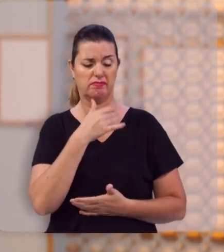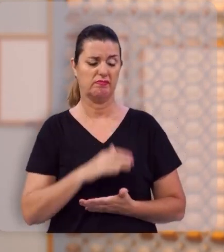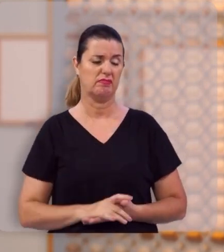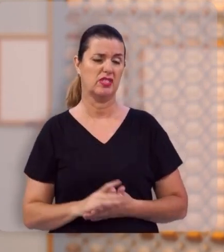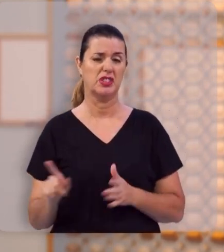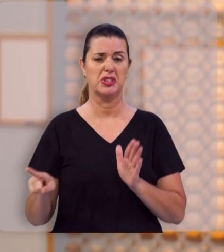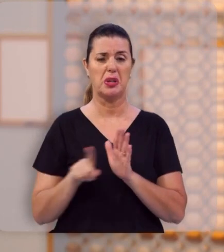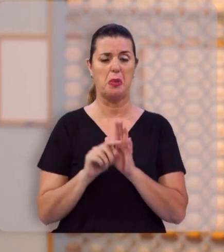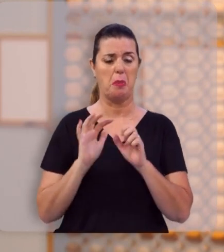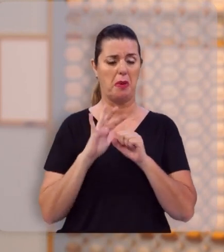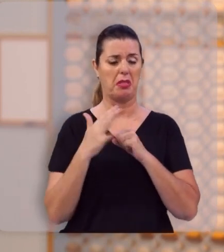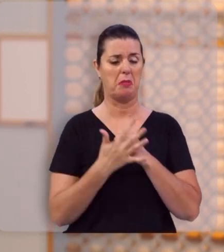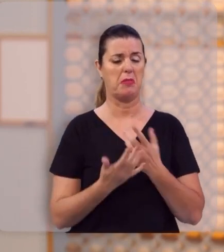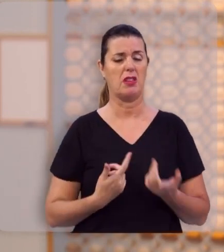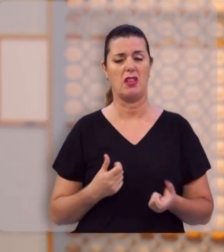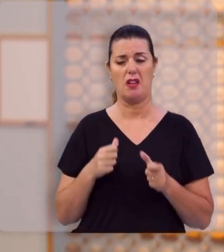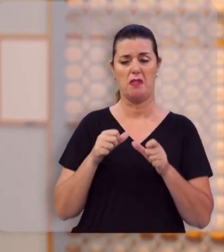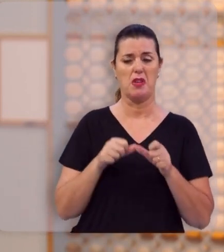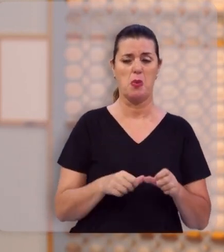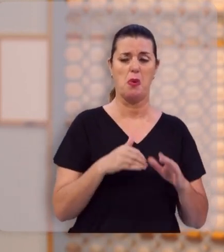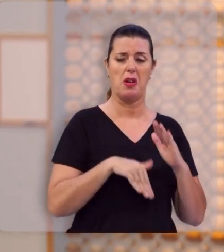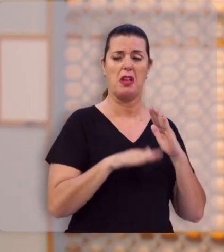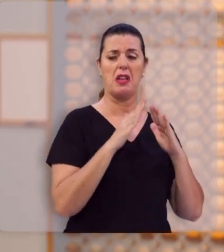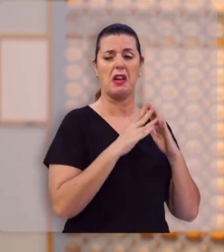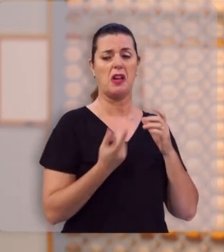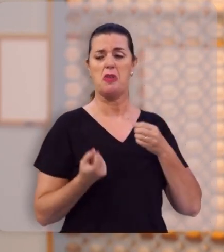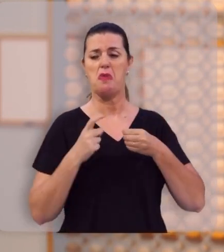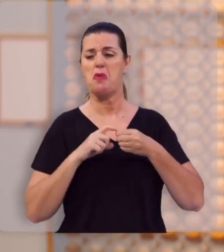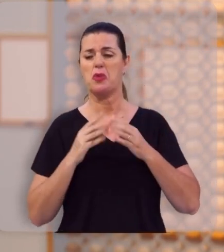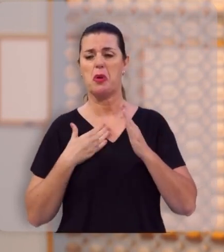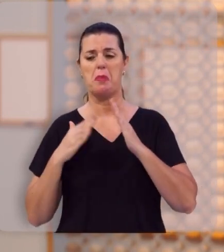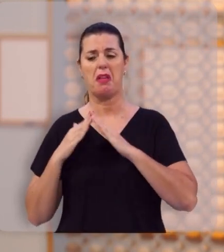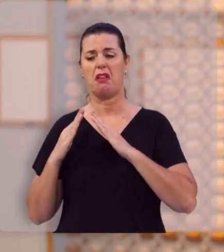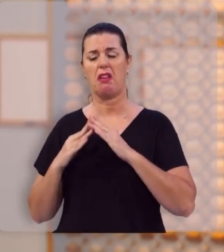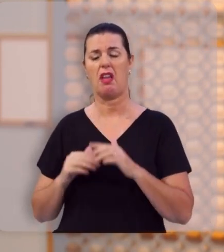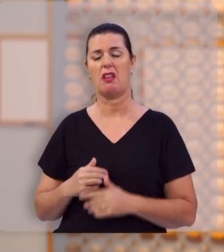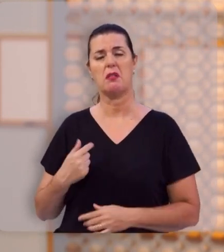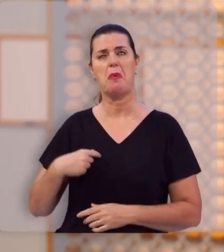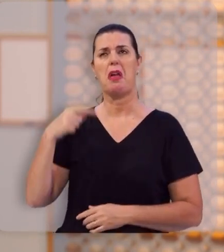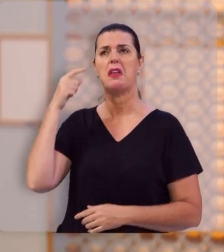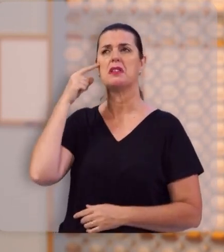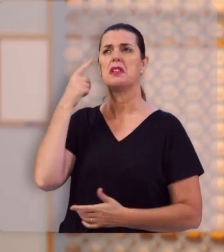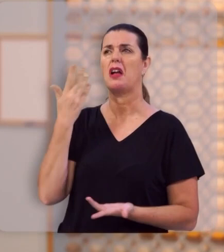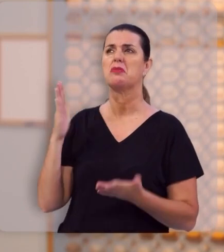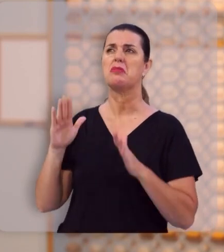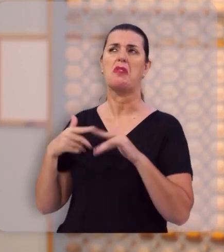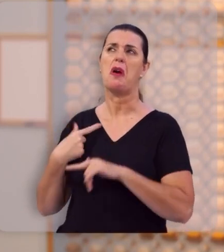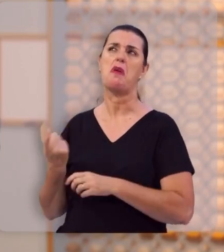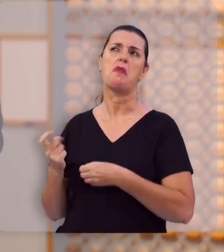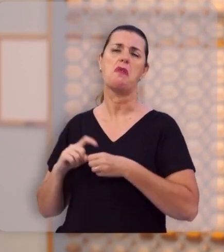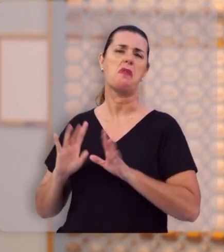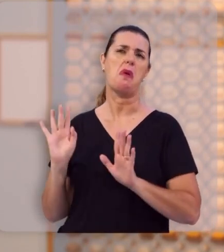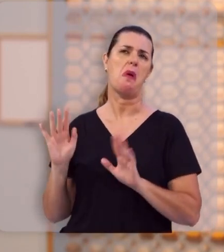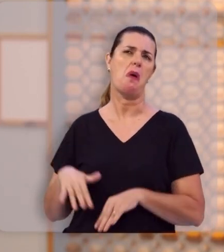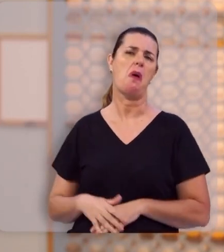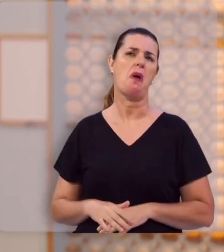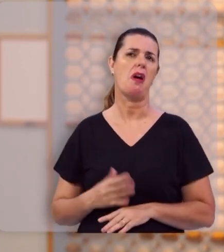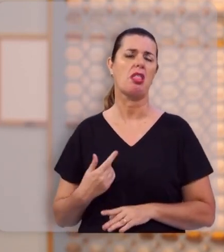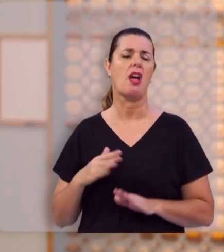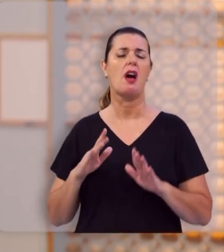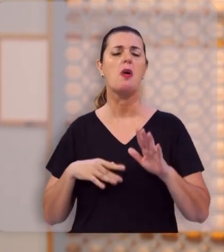a pandemia chegou, você nem saiu de casa ainda, não voltou para a igreja, está achando que nem voltará mais, você